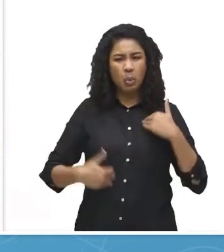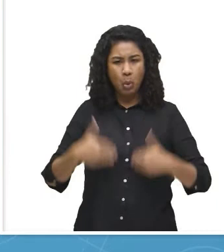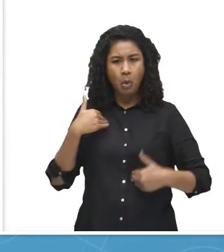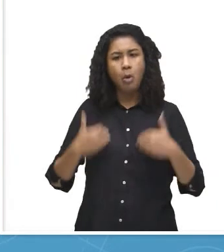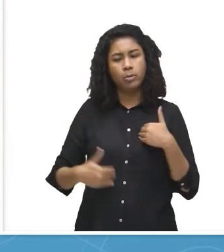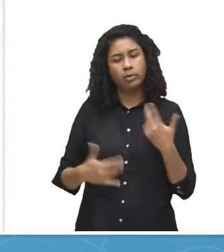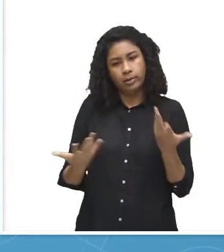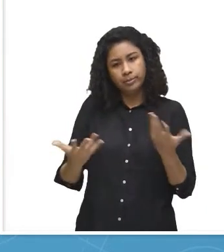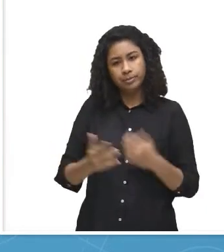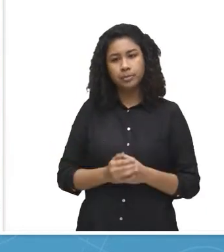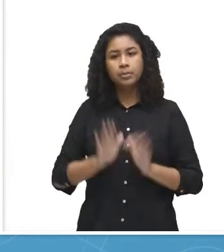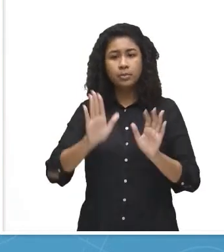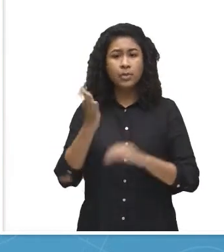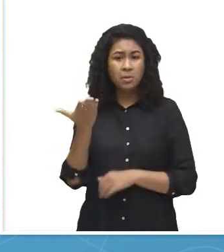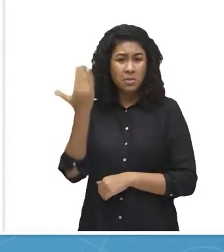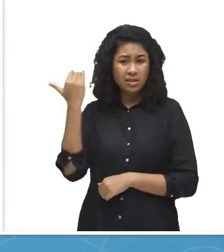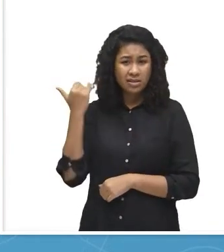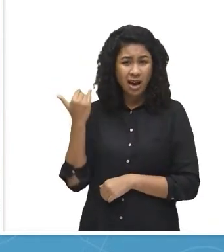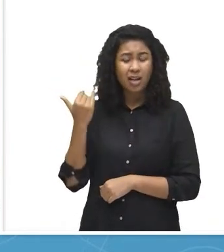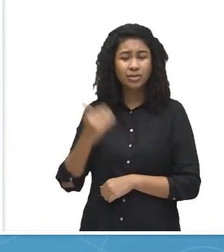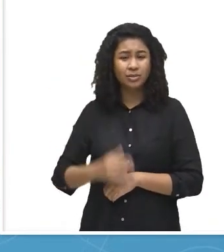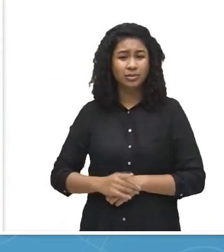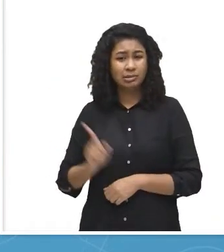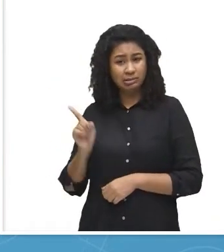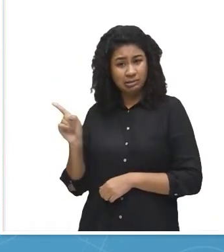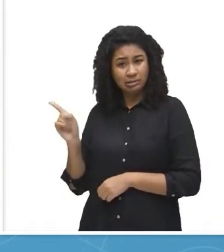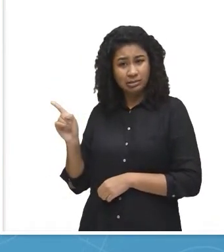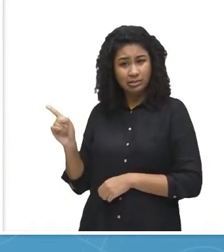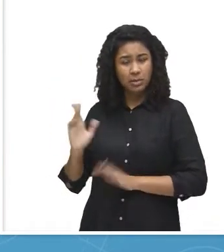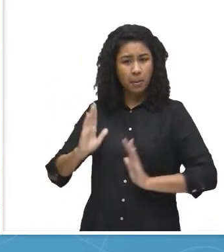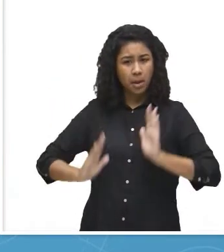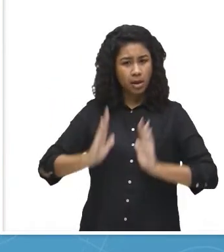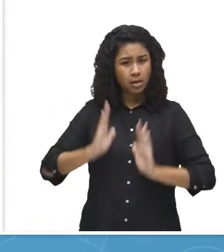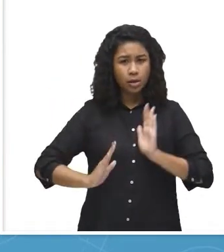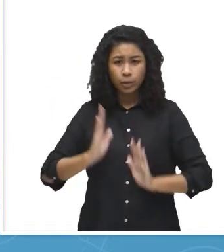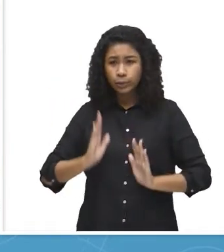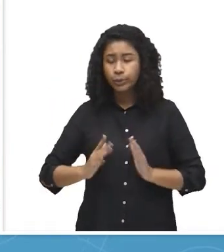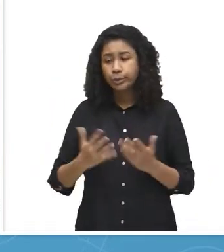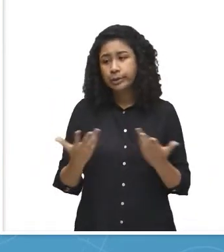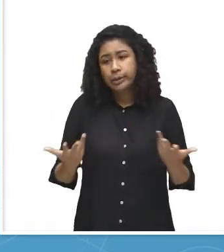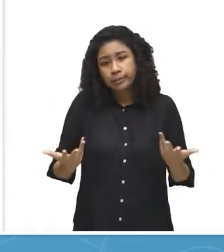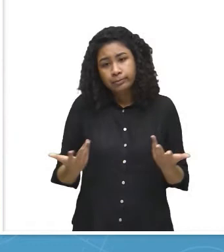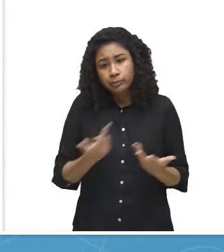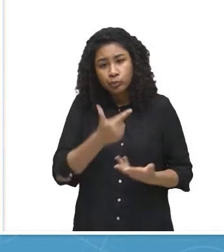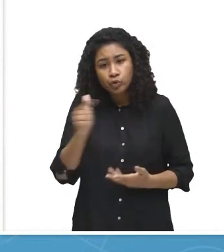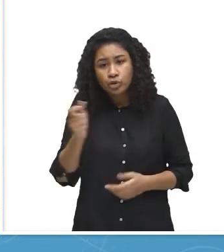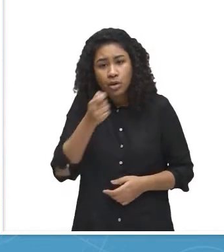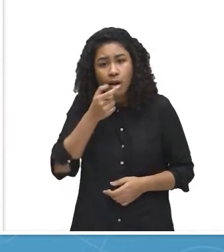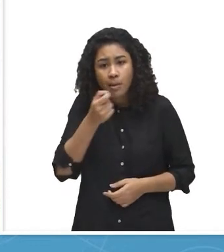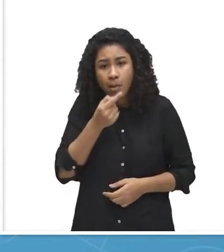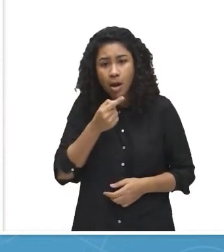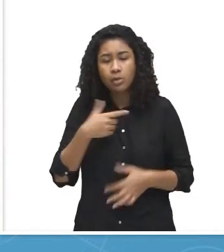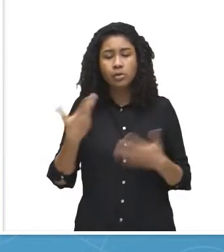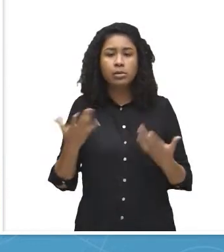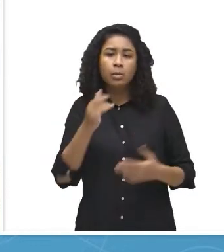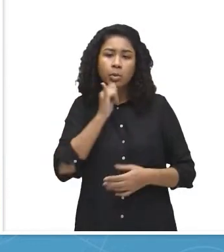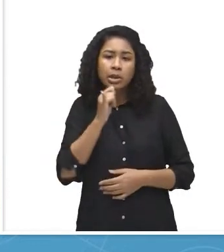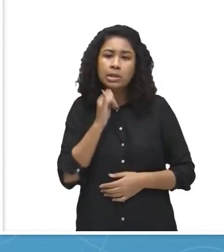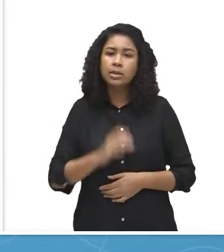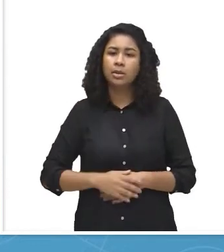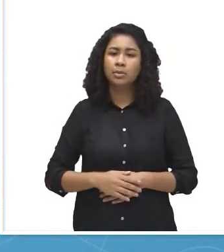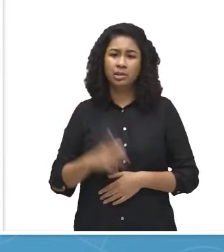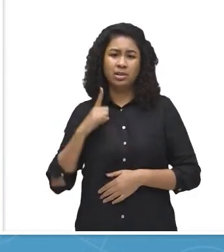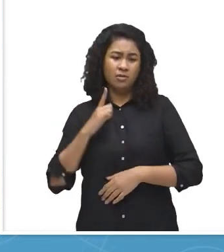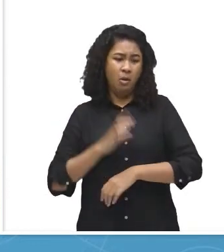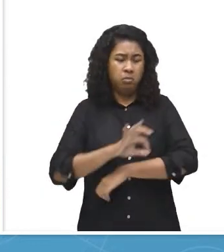esse tipo de remédio. Então, qualquer ferimento poderia levar a amputação, por exemplo. Imaginem vocês ficarem